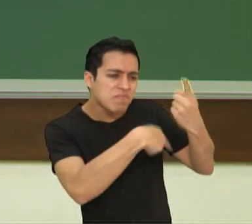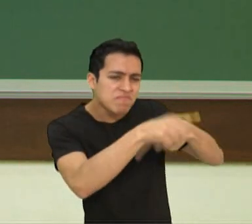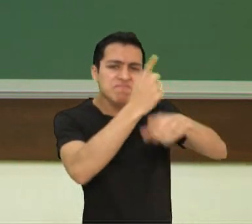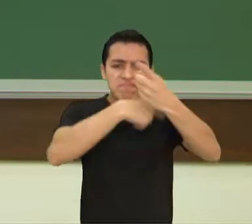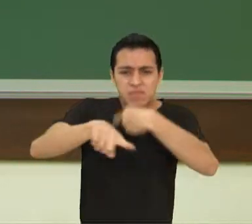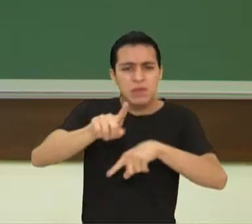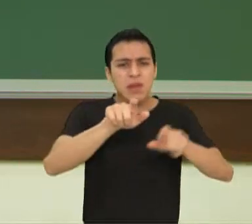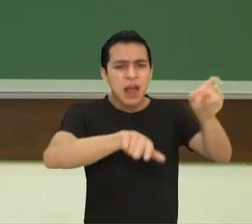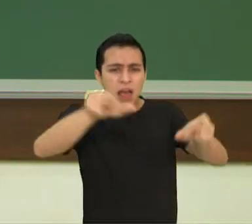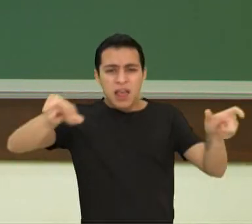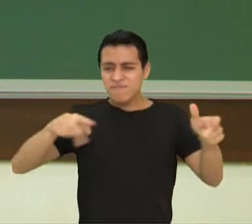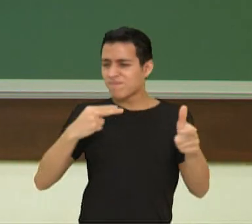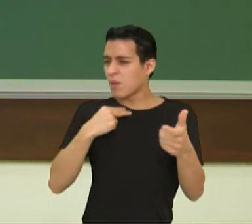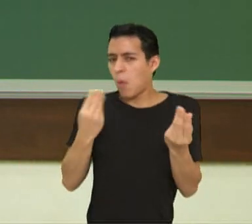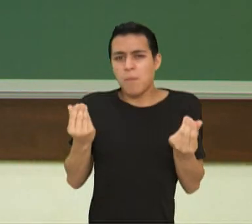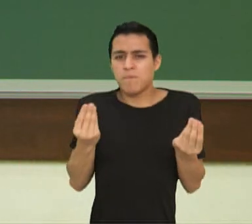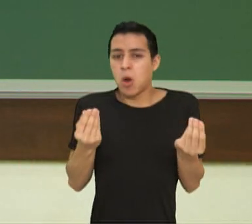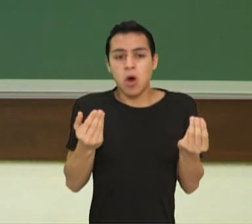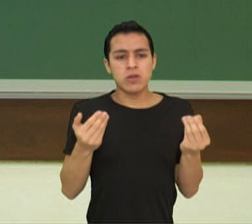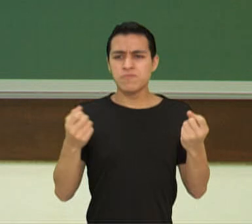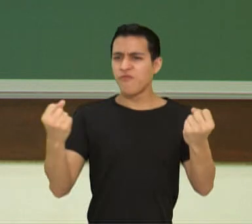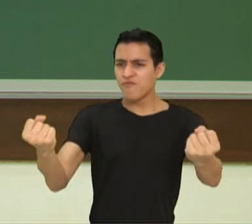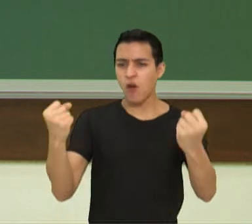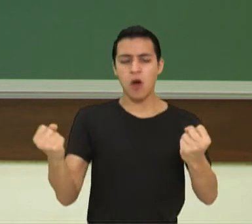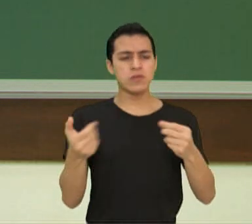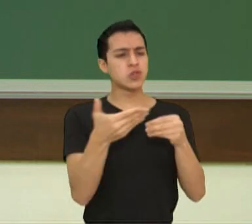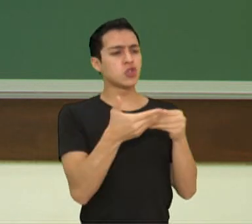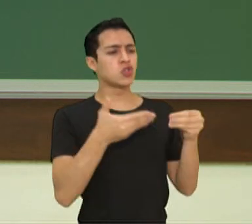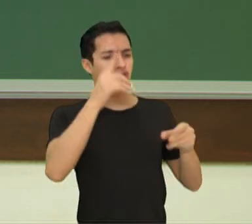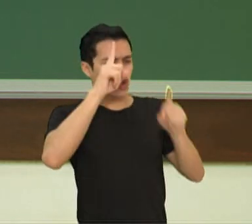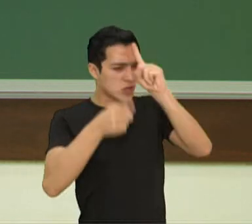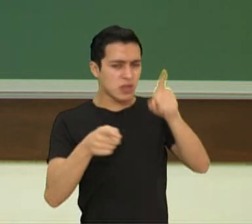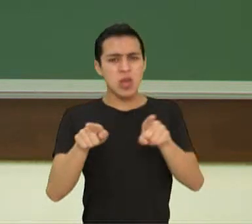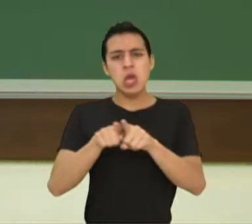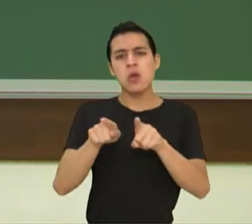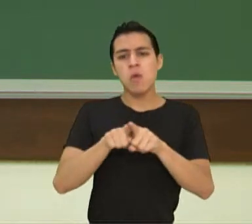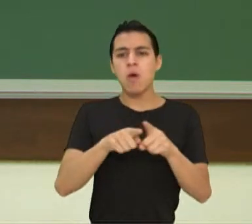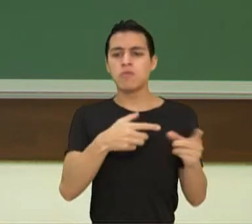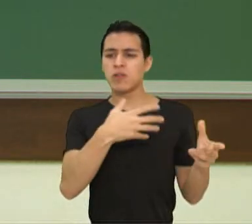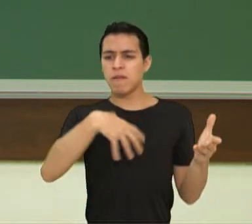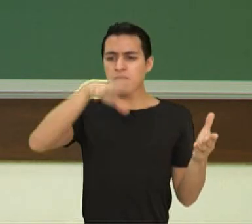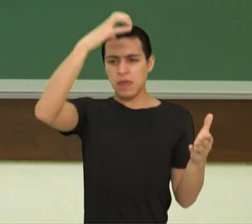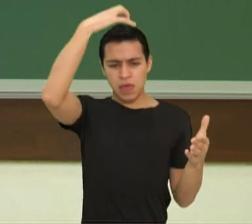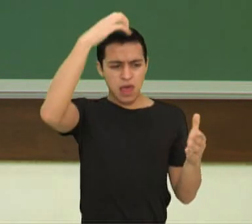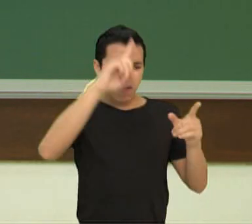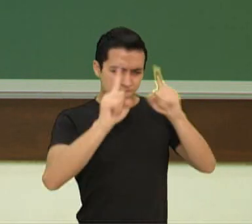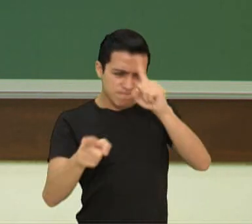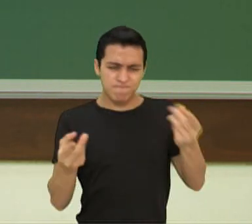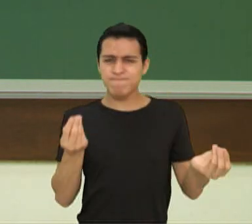mais. Então, não pode ter um Estado tão forte, né? Como um Estado monárquico.